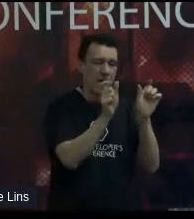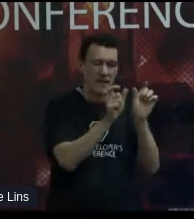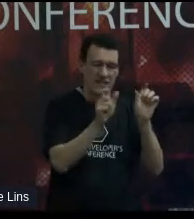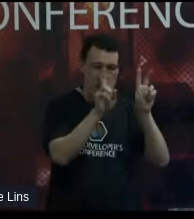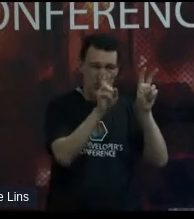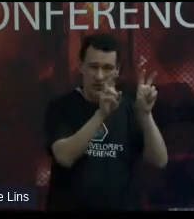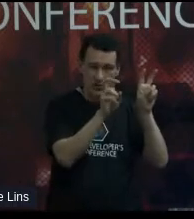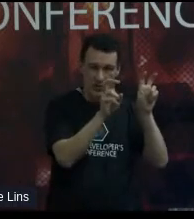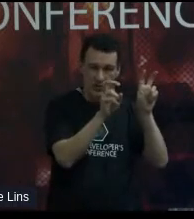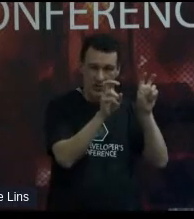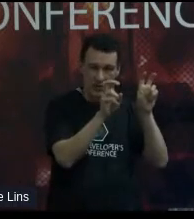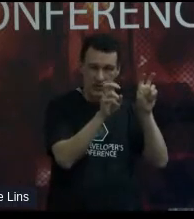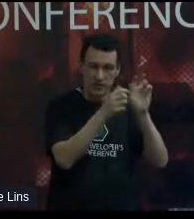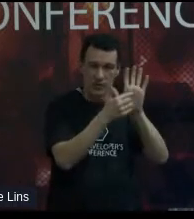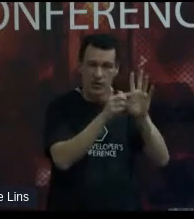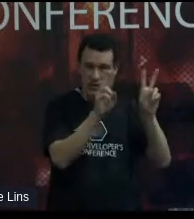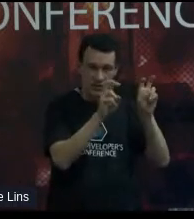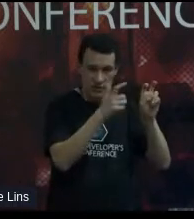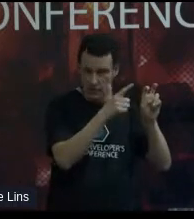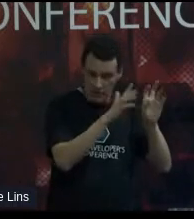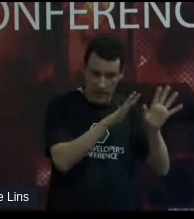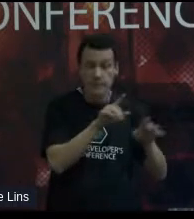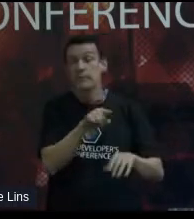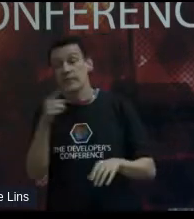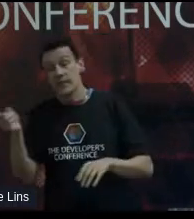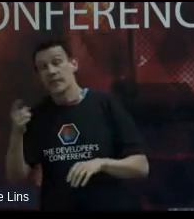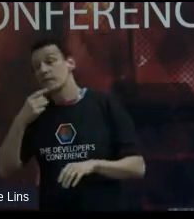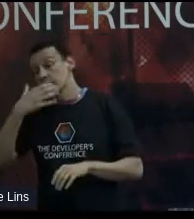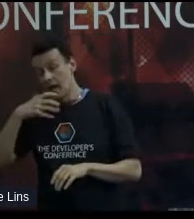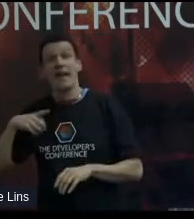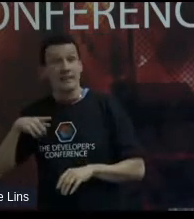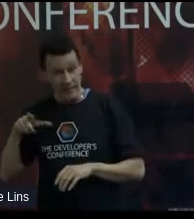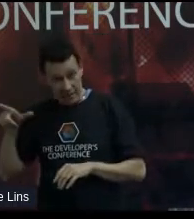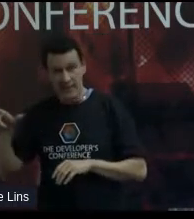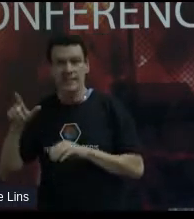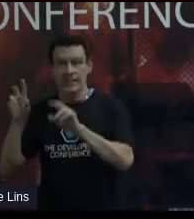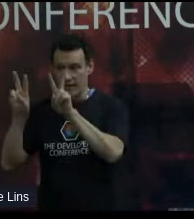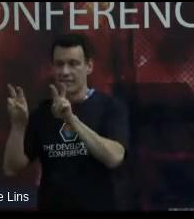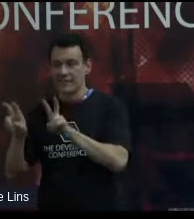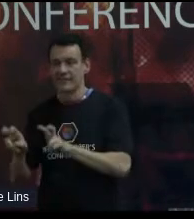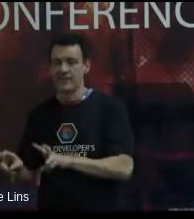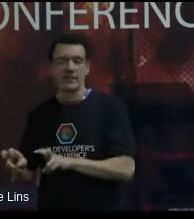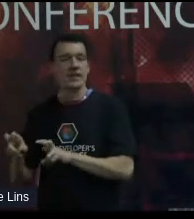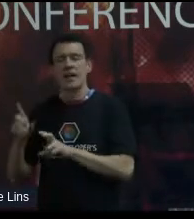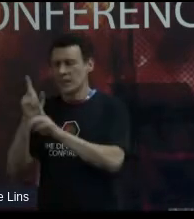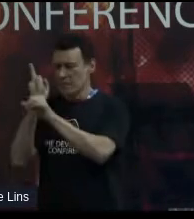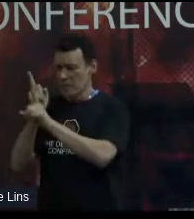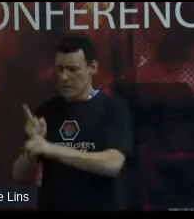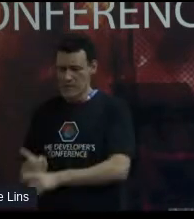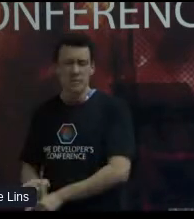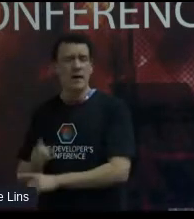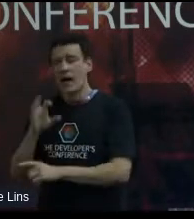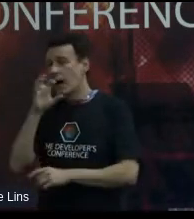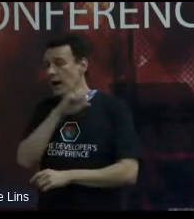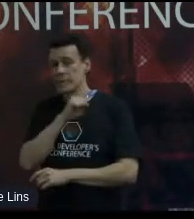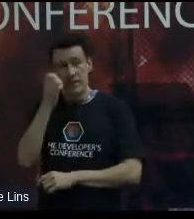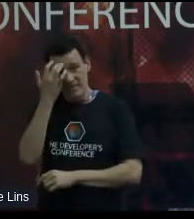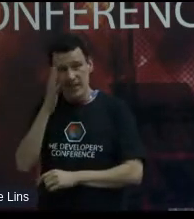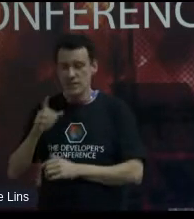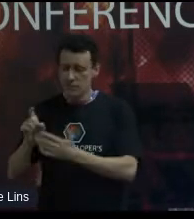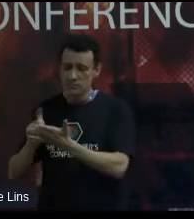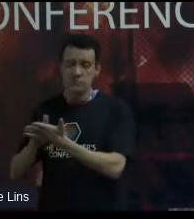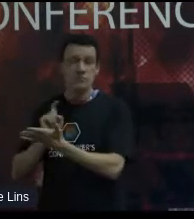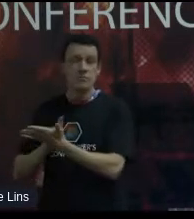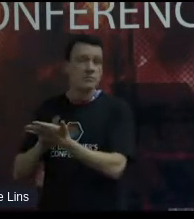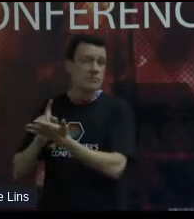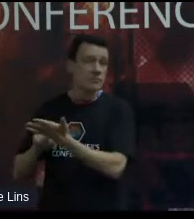no VoiceOver, né, no iOS, estava tudo bonitinho, ele conseguiu rapidamente, ali em poucos toques na tela, encontrar